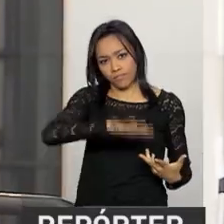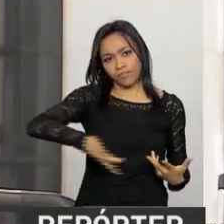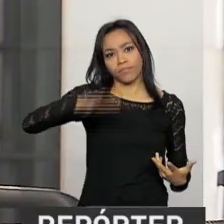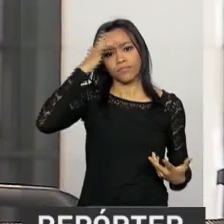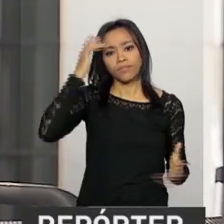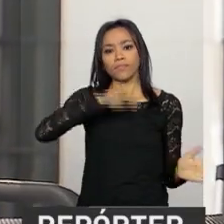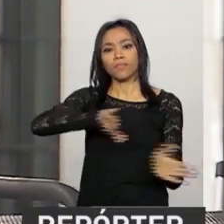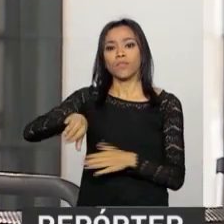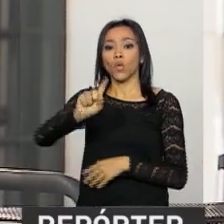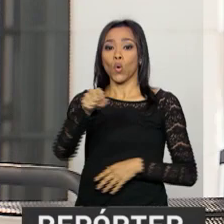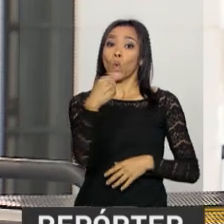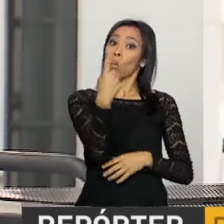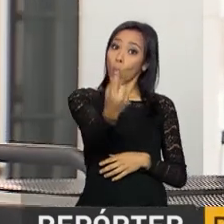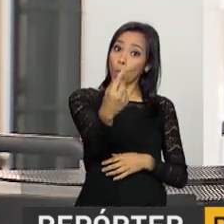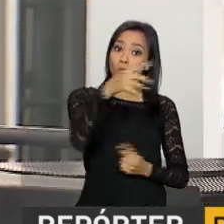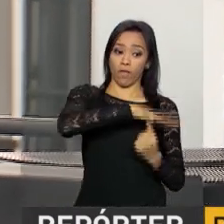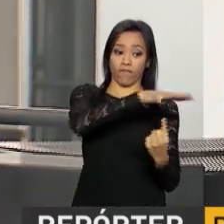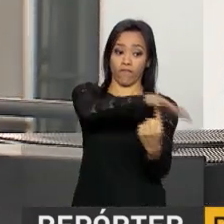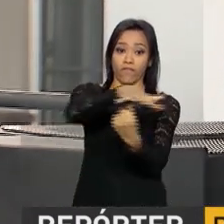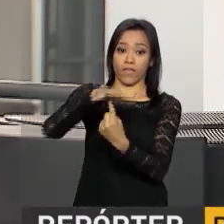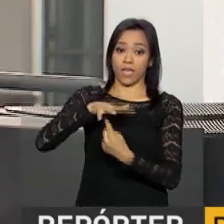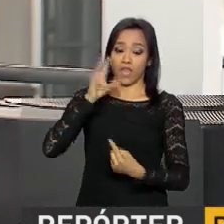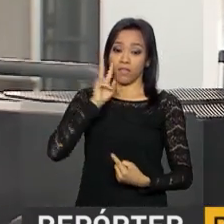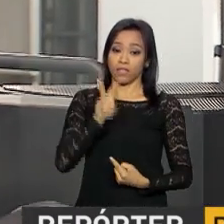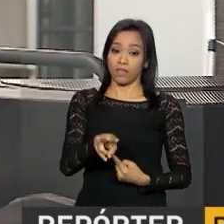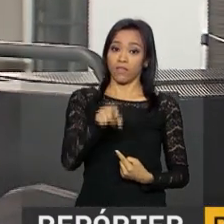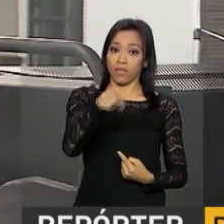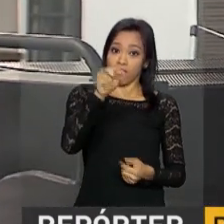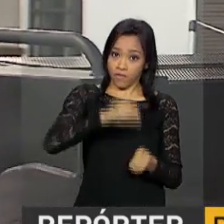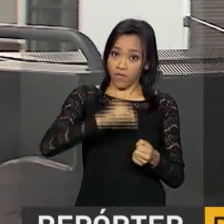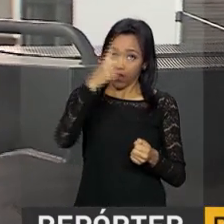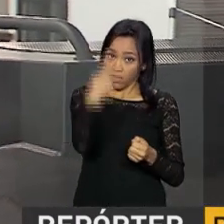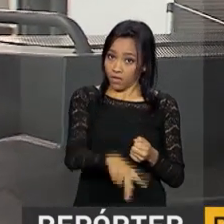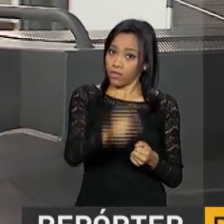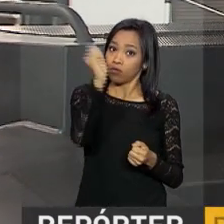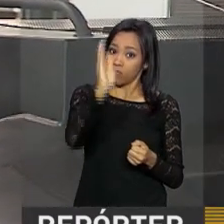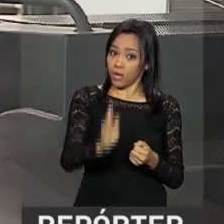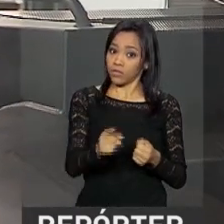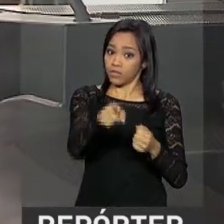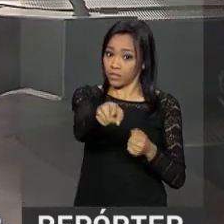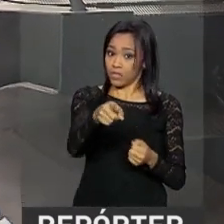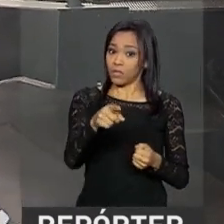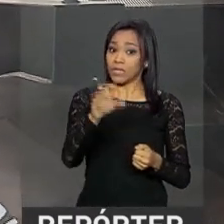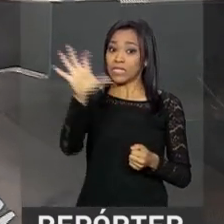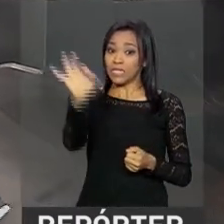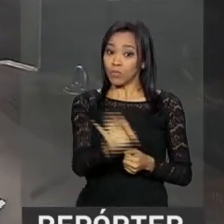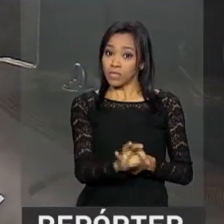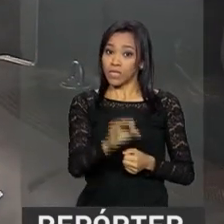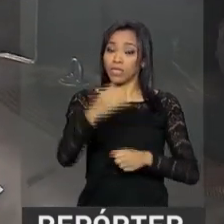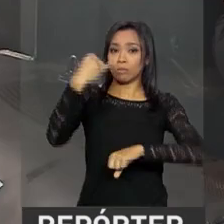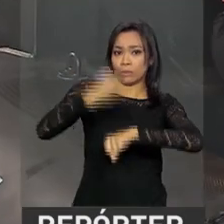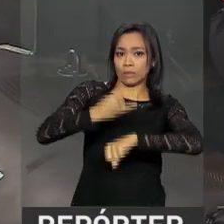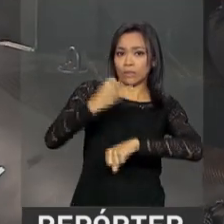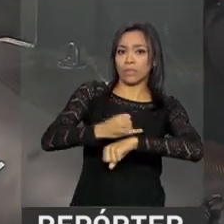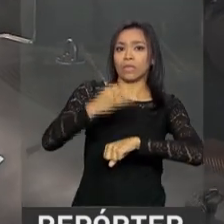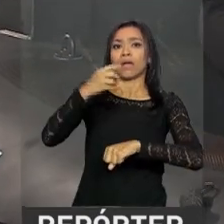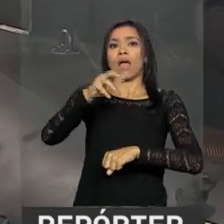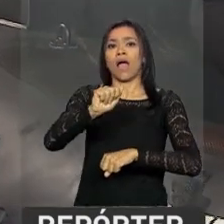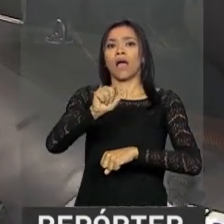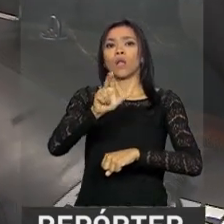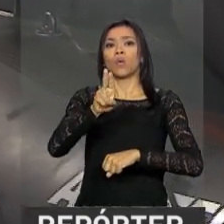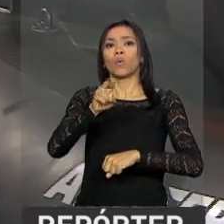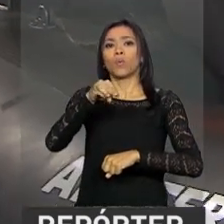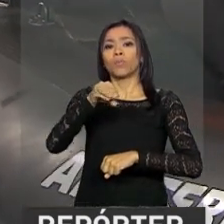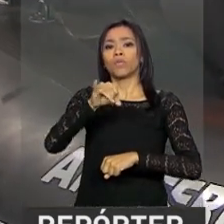Um dos destaques da feira é esse bote de fabricação nacional 100% de alumínio, que garante mais segurança e estabilidade